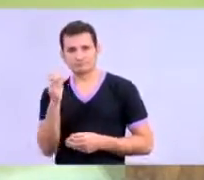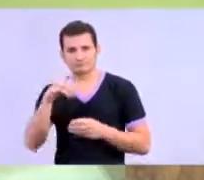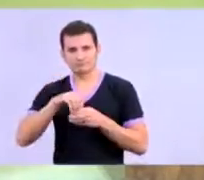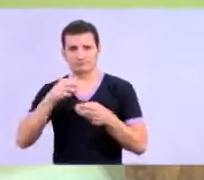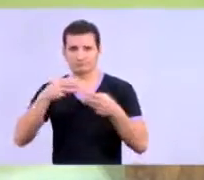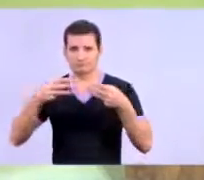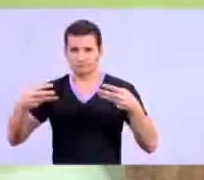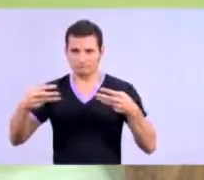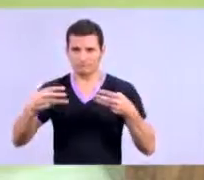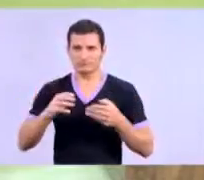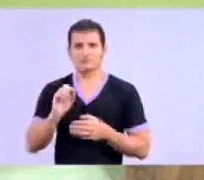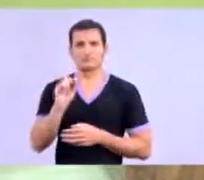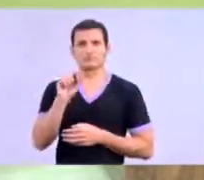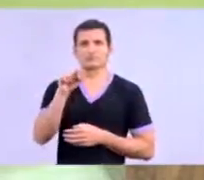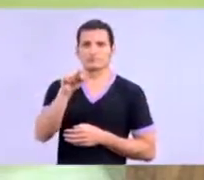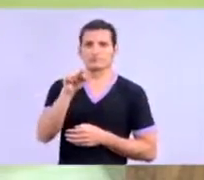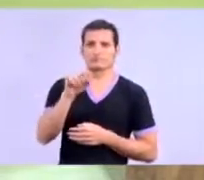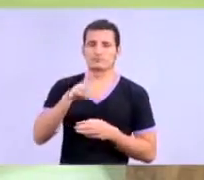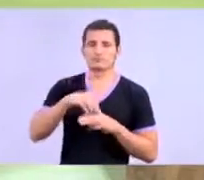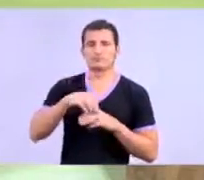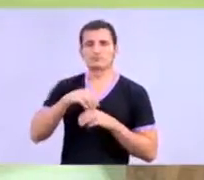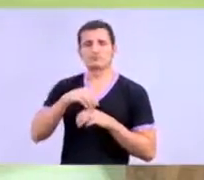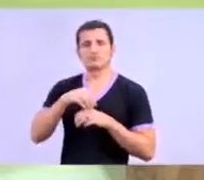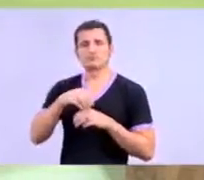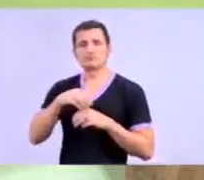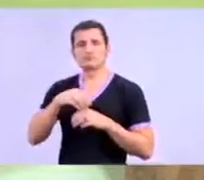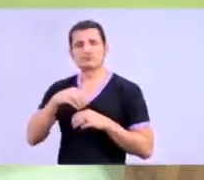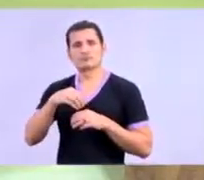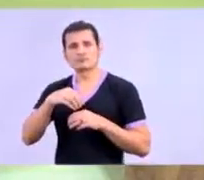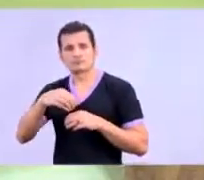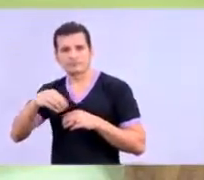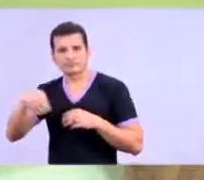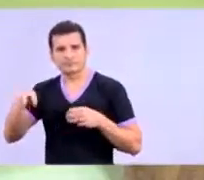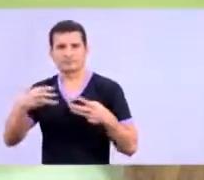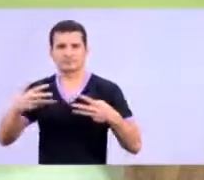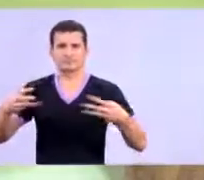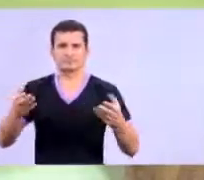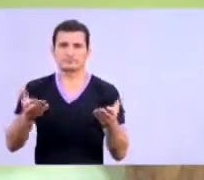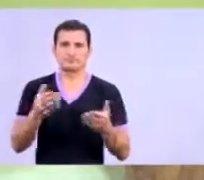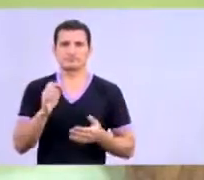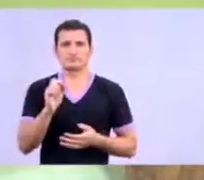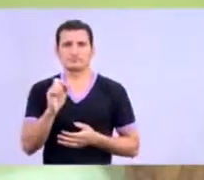você pode transferir para a rede agora é o seguinte, isso vale